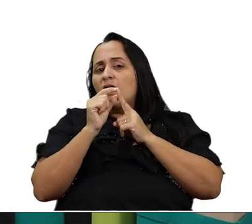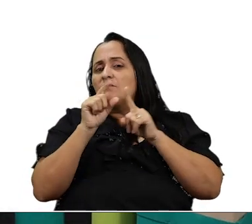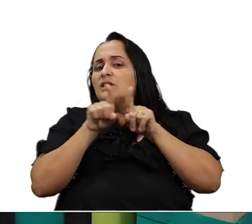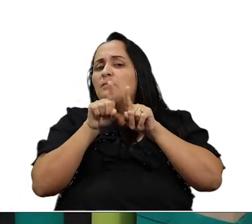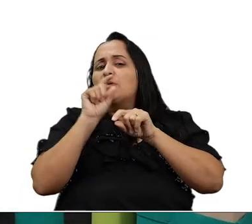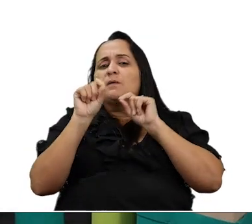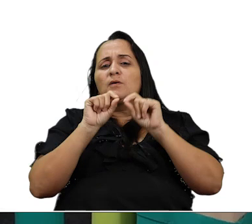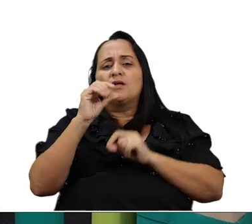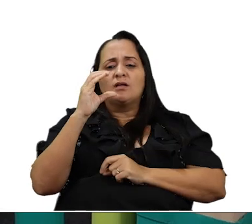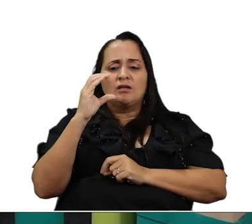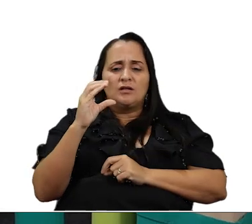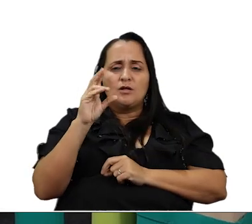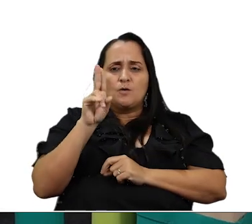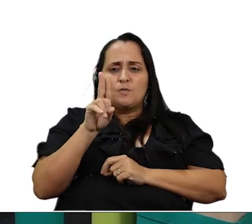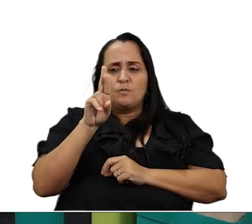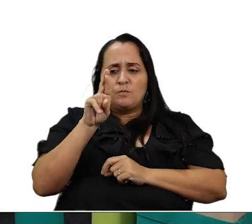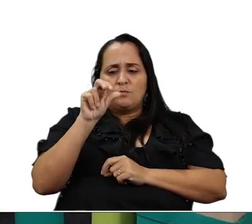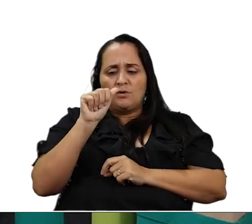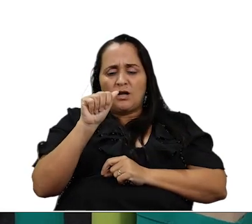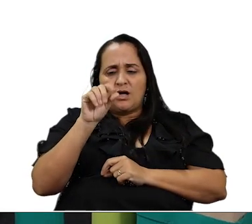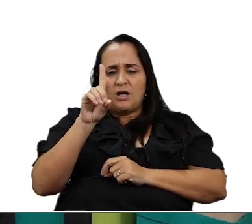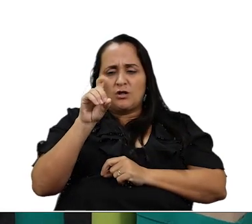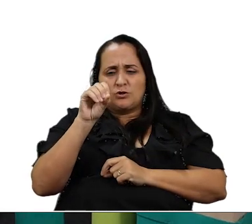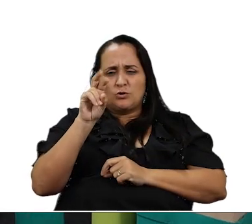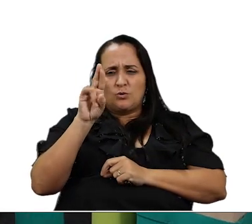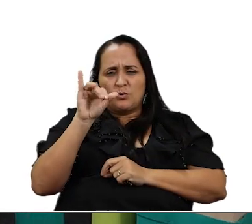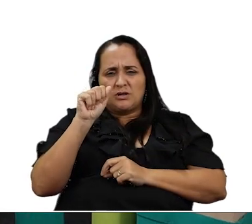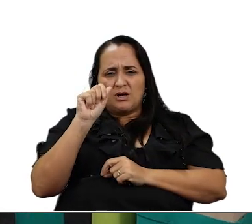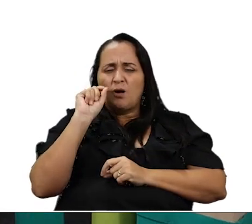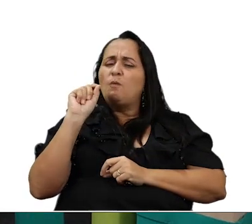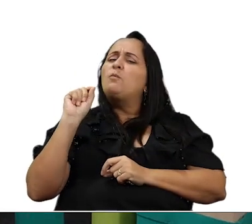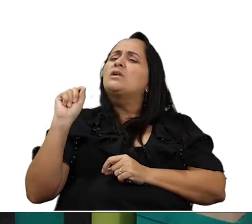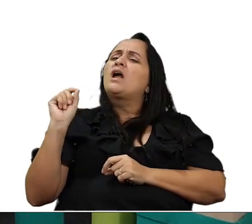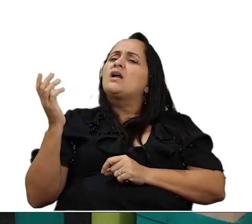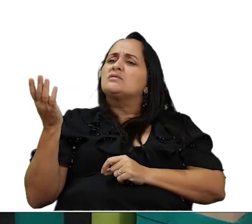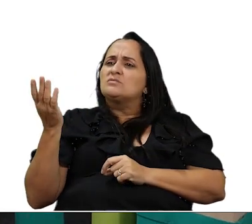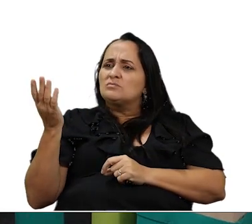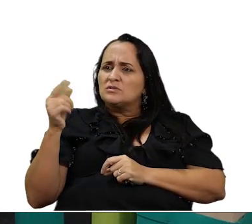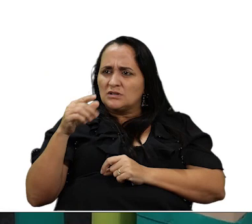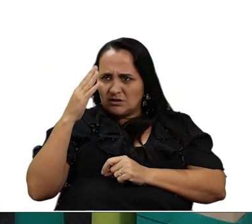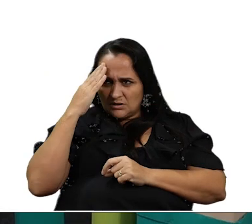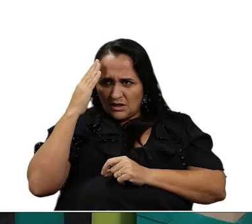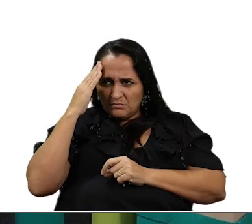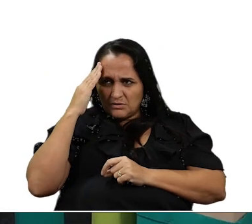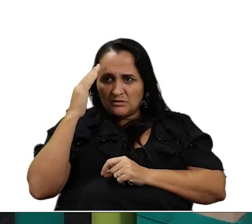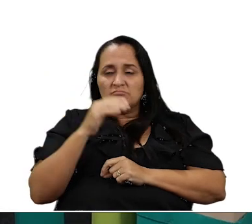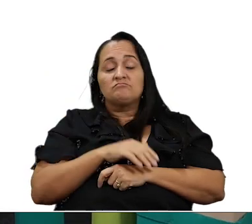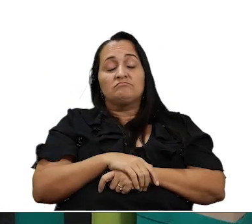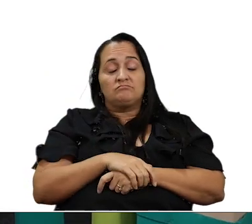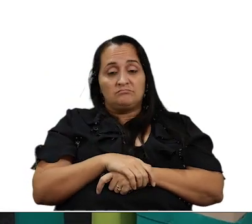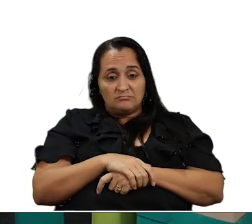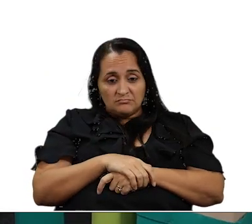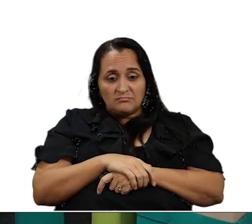atenção é curadoria. Curadoria. Você sabe o que é curadoria? Pois curadoria é